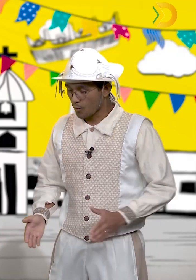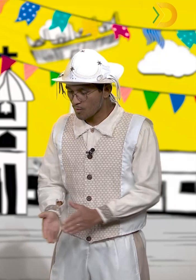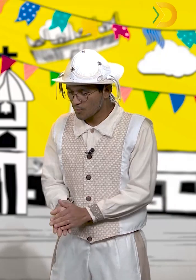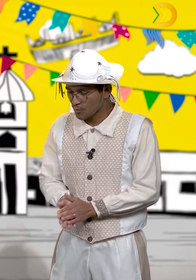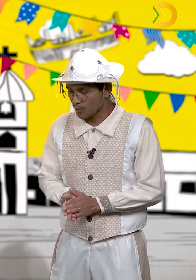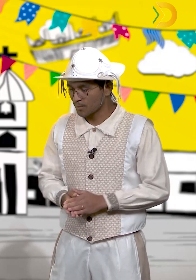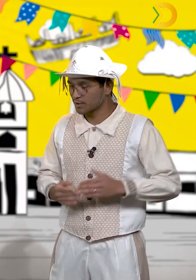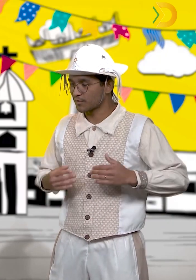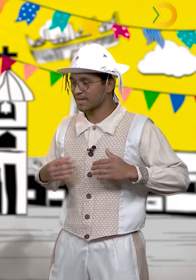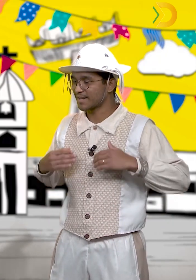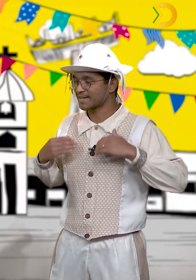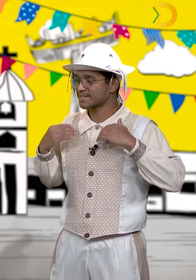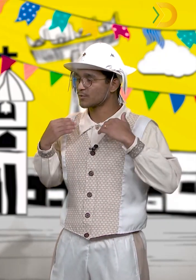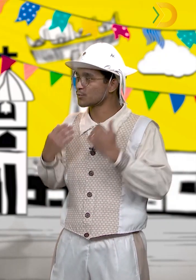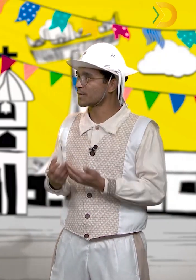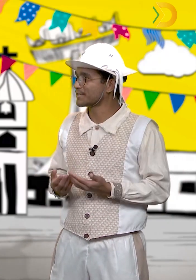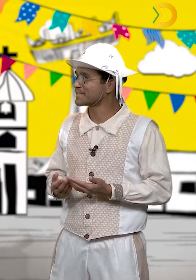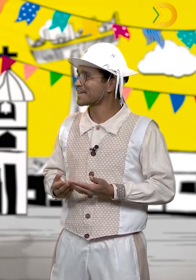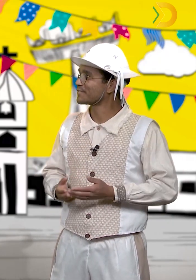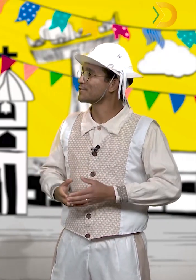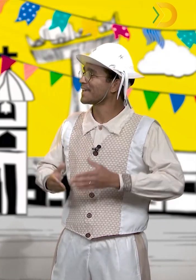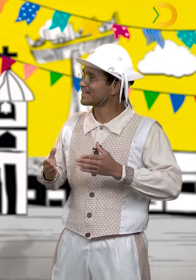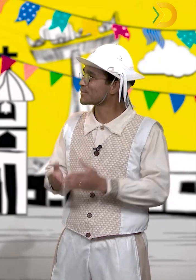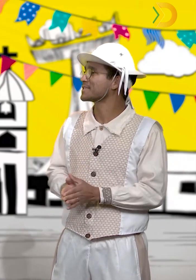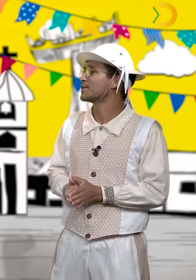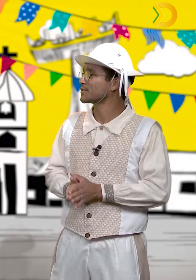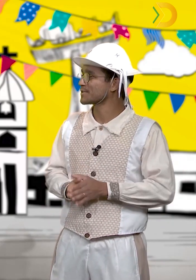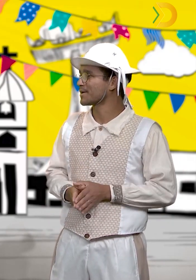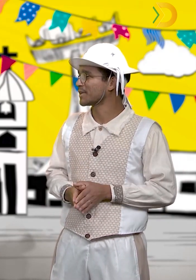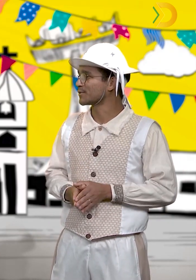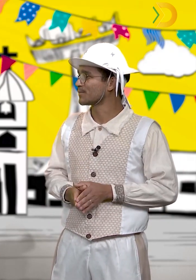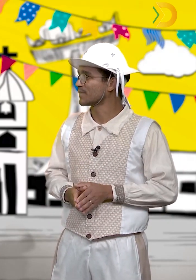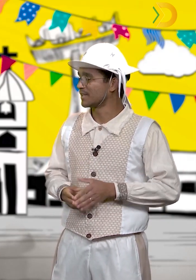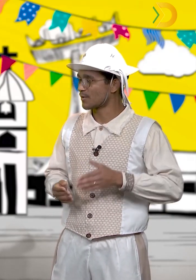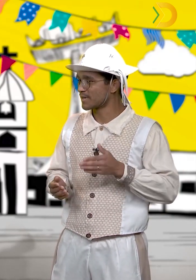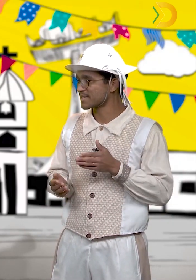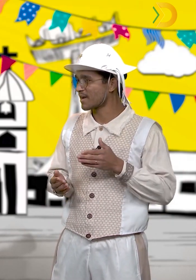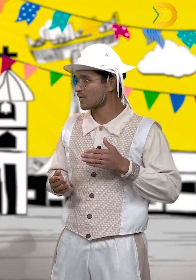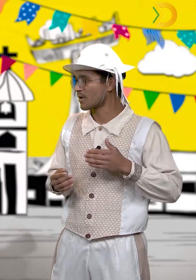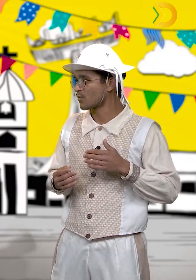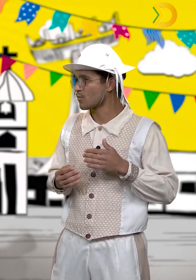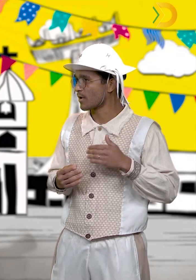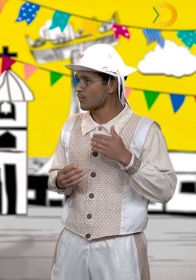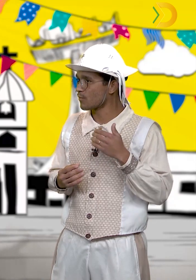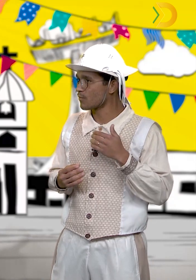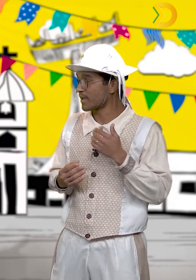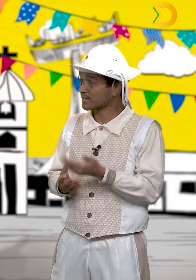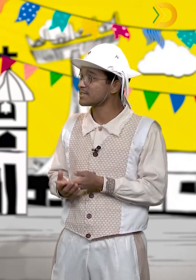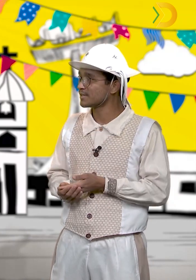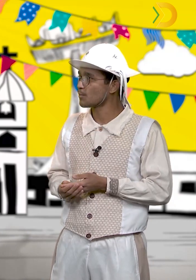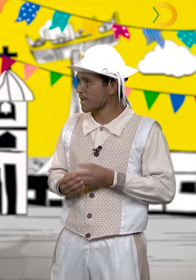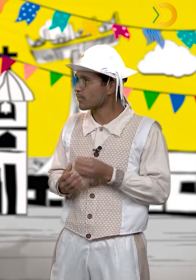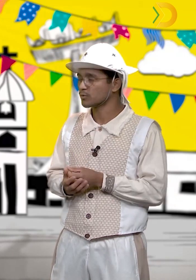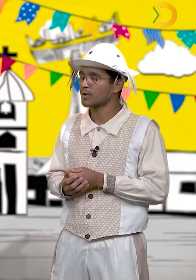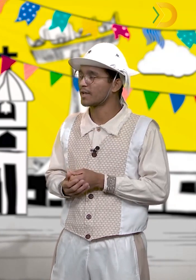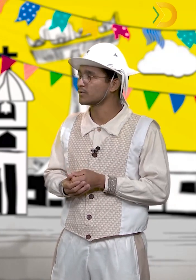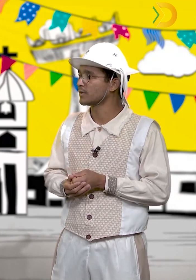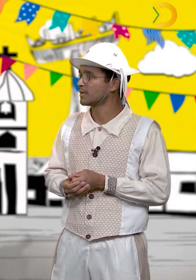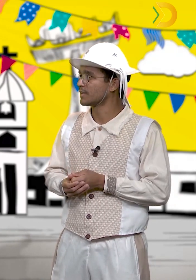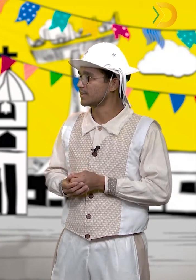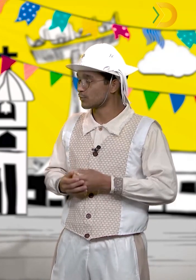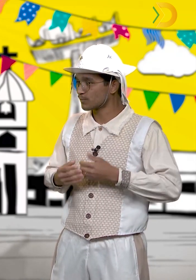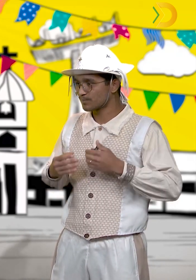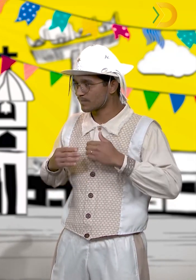Então, como eu tinha falado da questão do grande desafio, que é demonstrar o entrosamento. Então, esse é um requisito bem